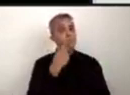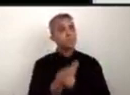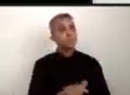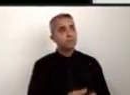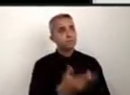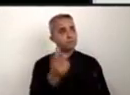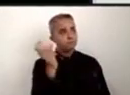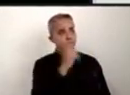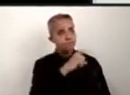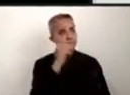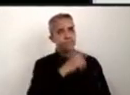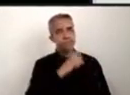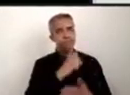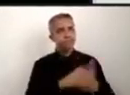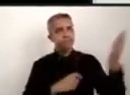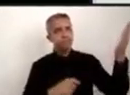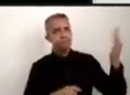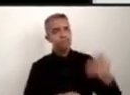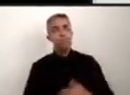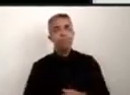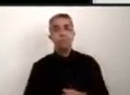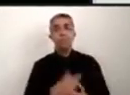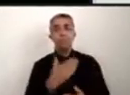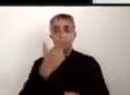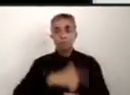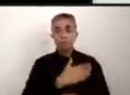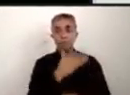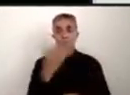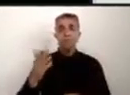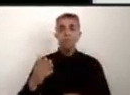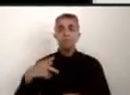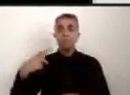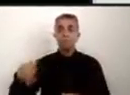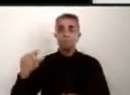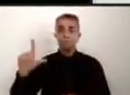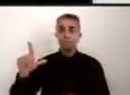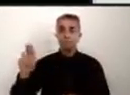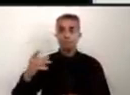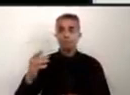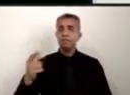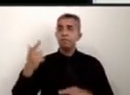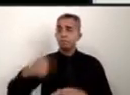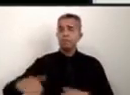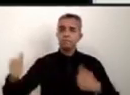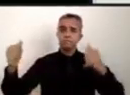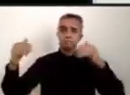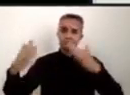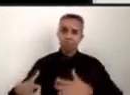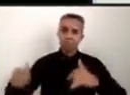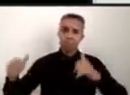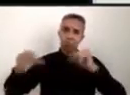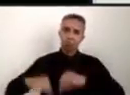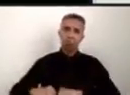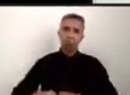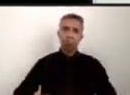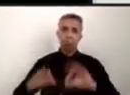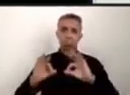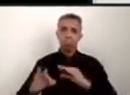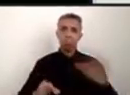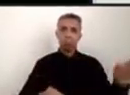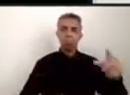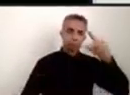Mais uma vez, a casa de Lúdio Cabral caiu. É evidente que ele tem o apoio de